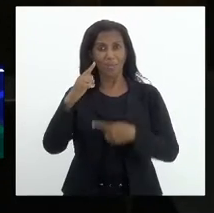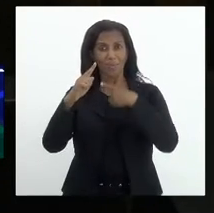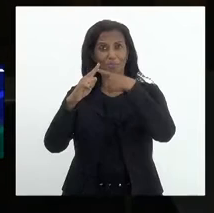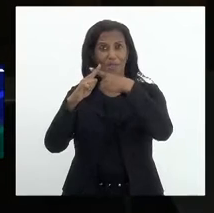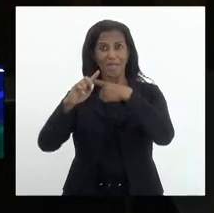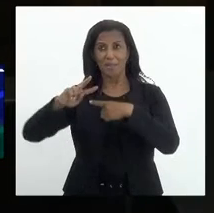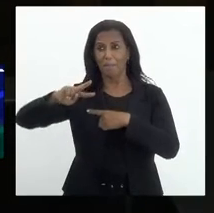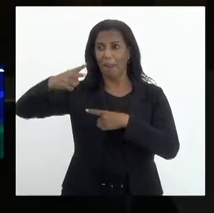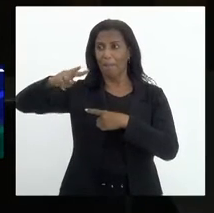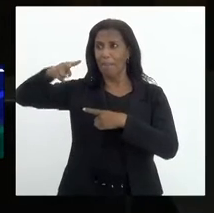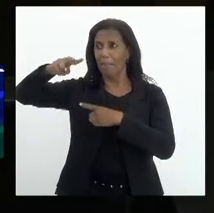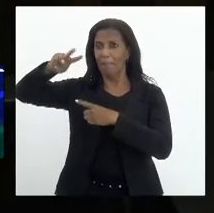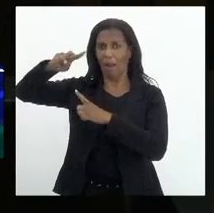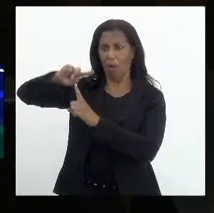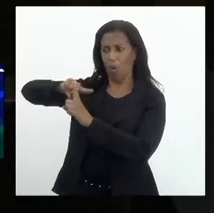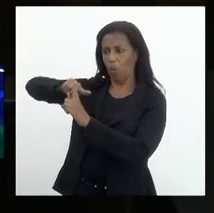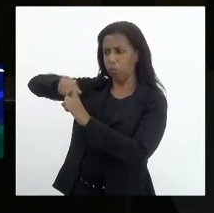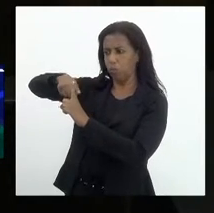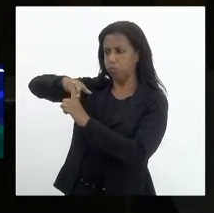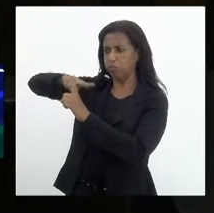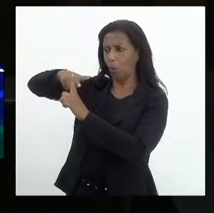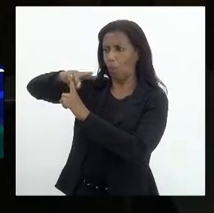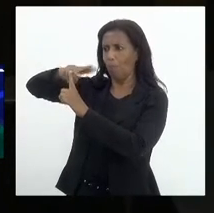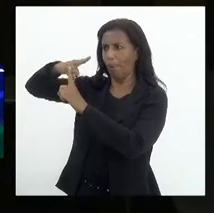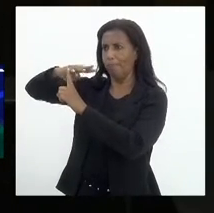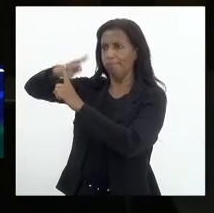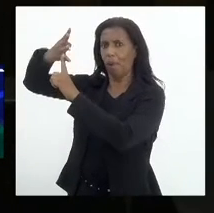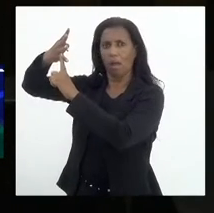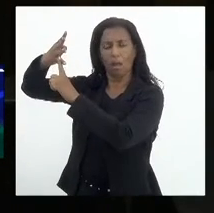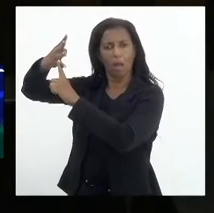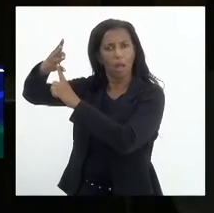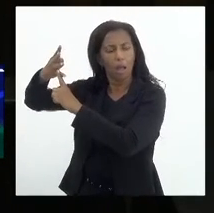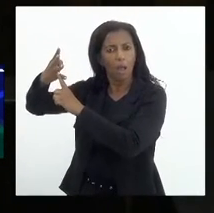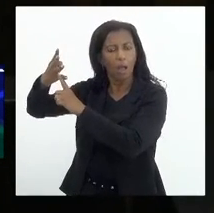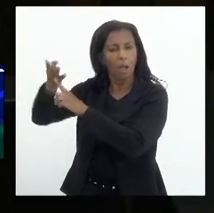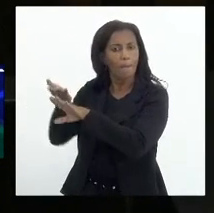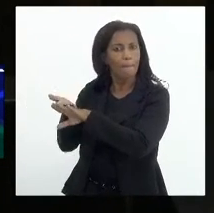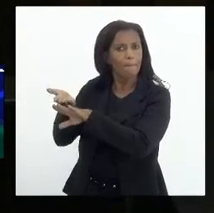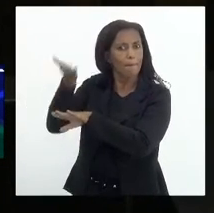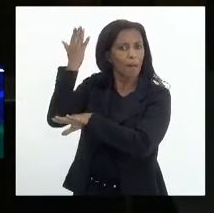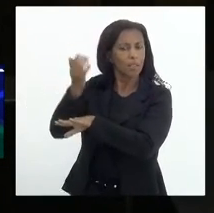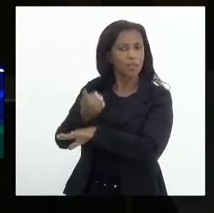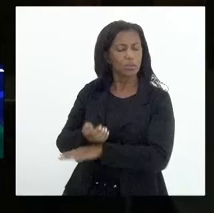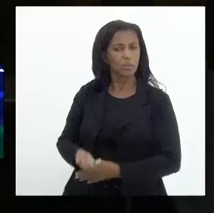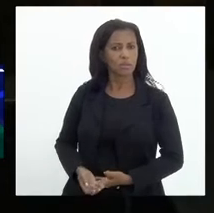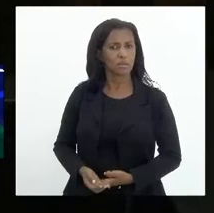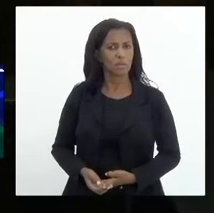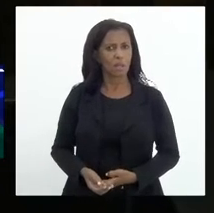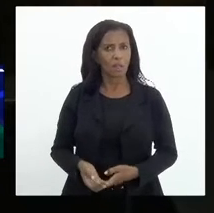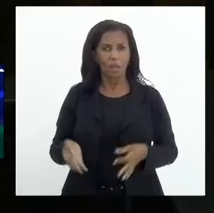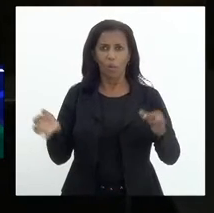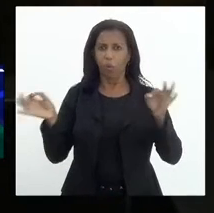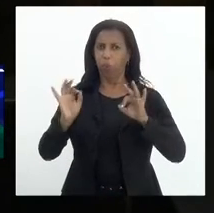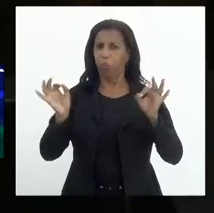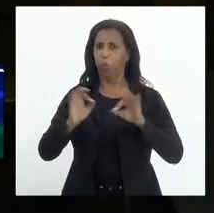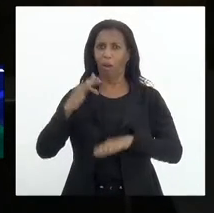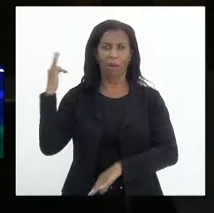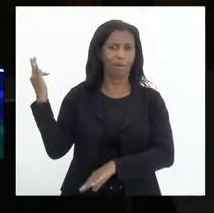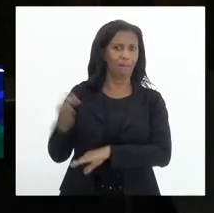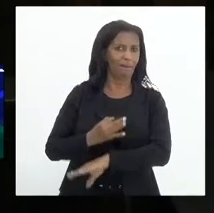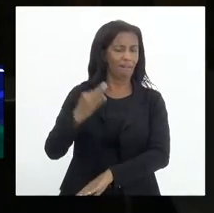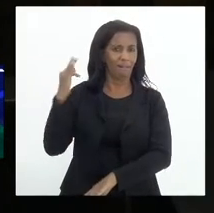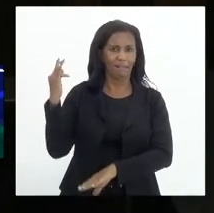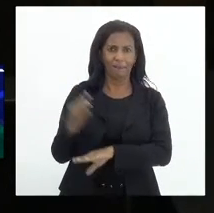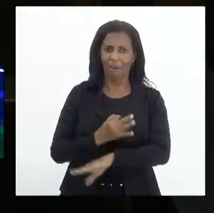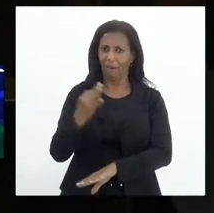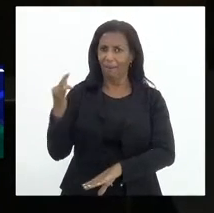4 vezes o crescimento da inflação. Ninguém aguenta. Aí